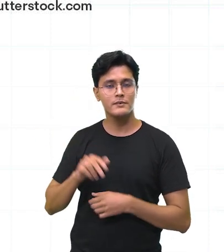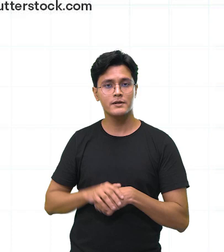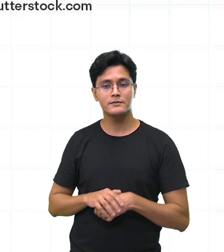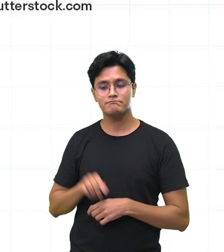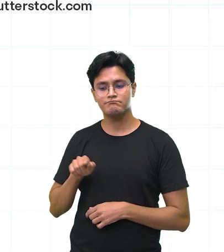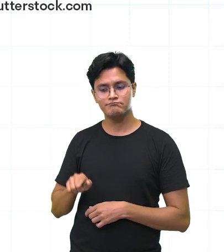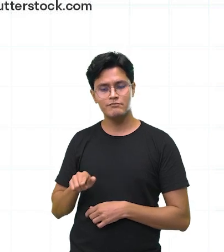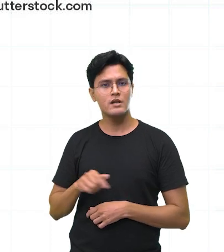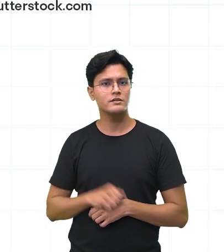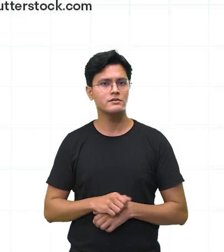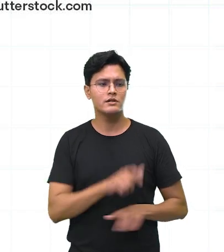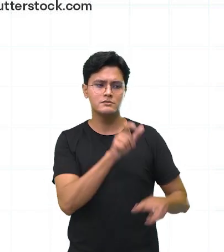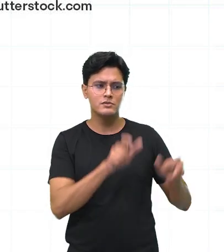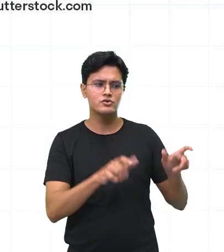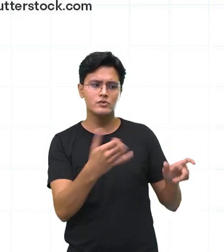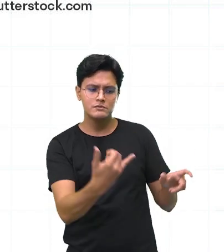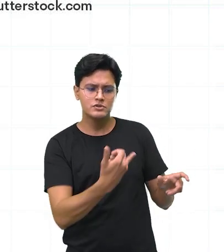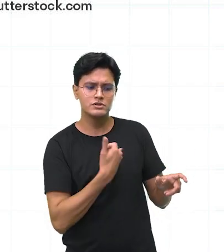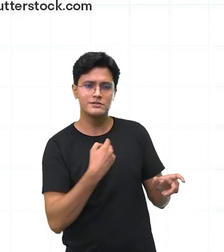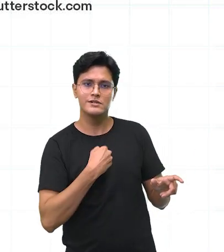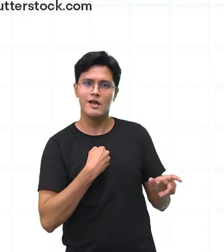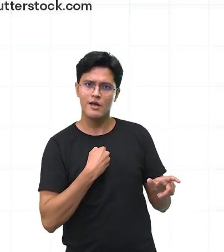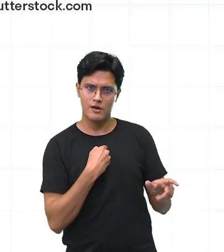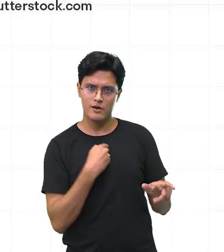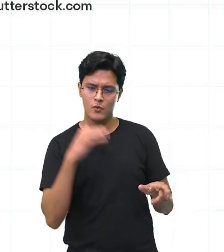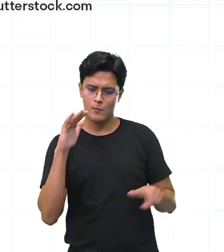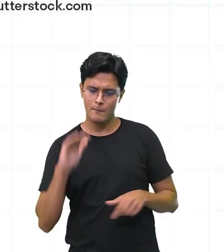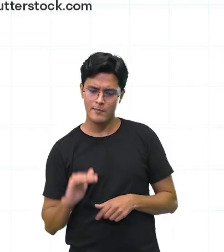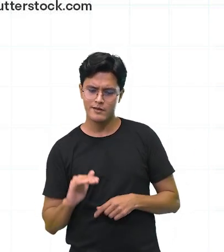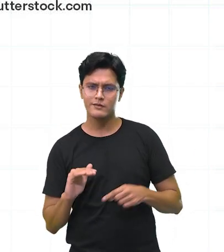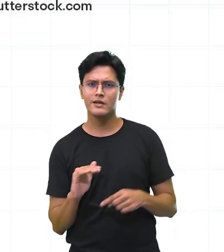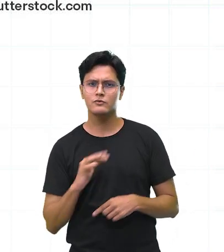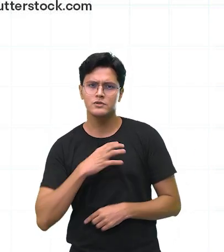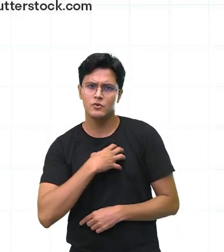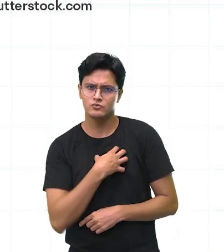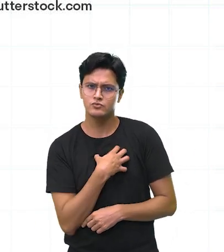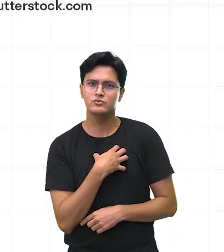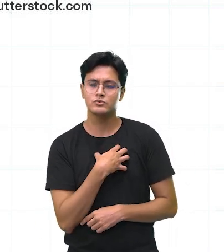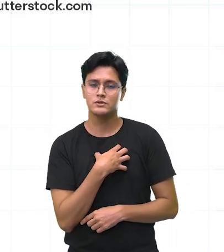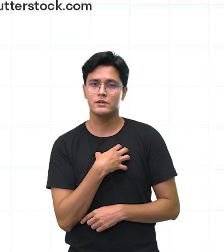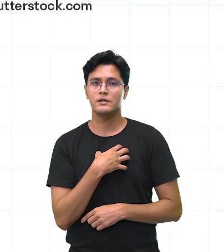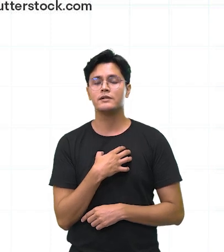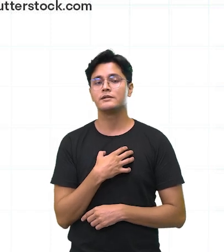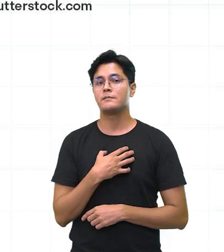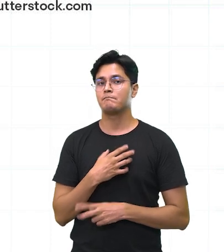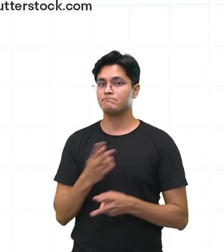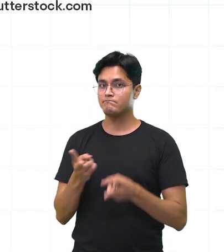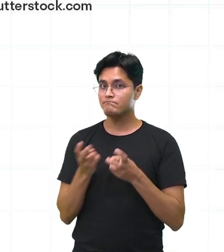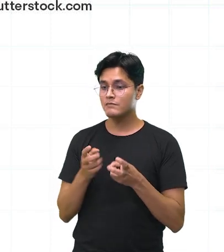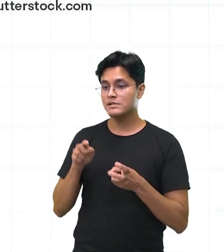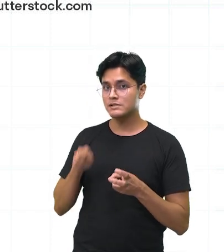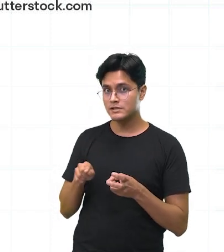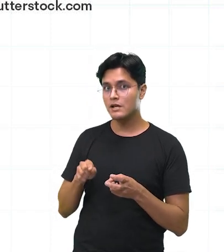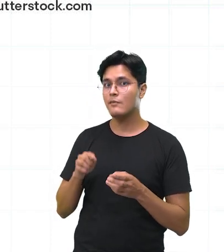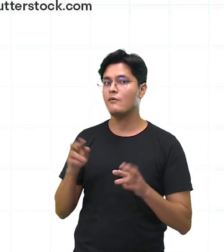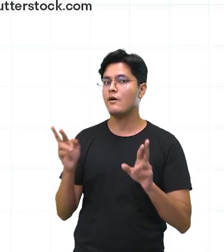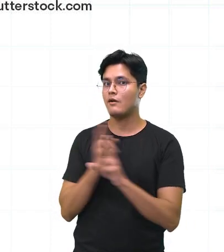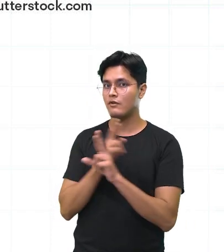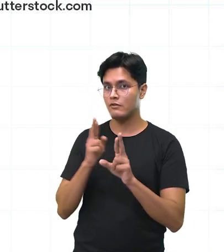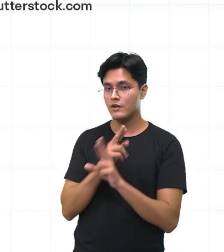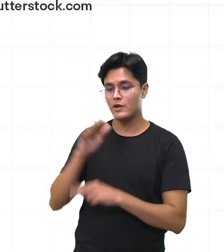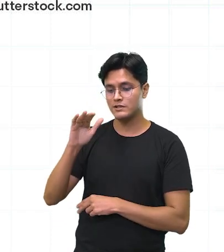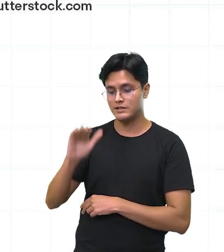eu fico muito zangado. Então, veja que ele está se referindo ao pequeno na questão de tamanho. Tenho de